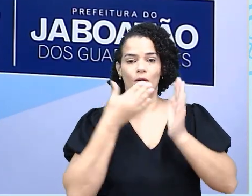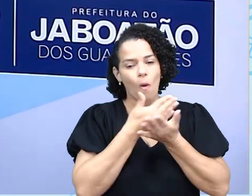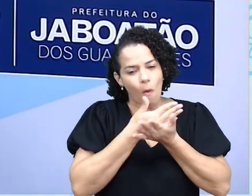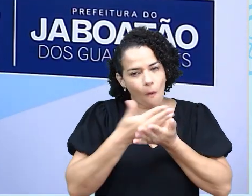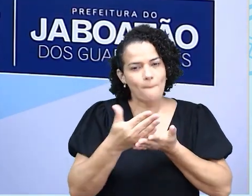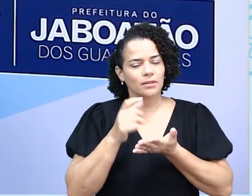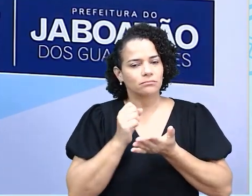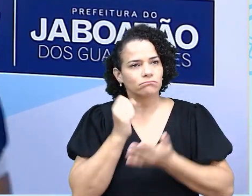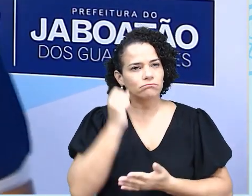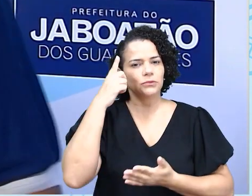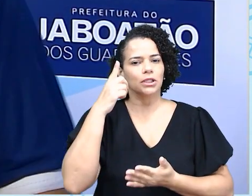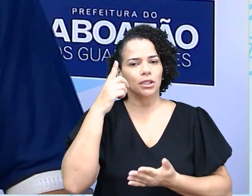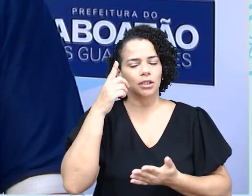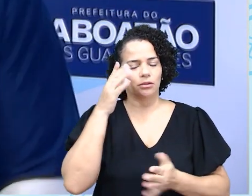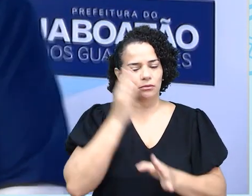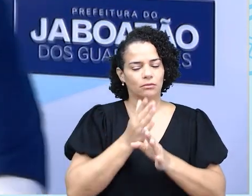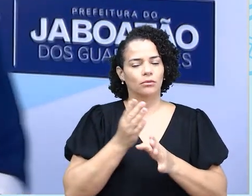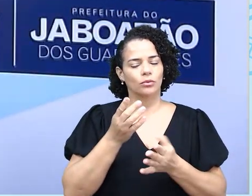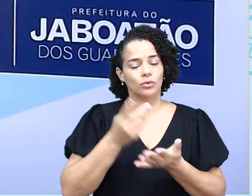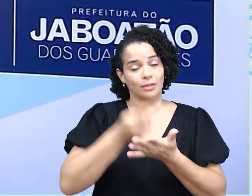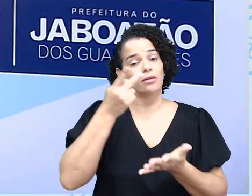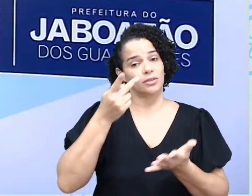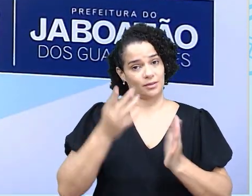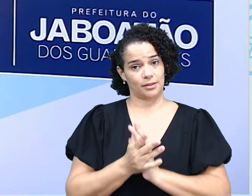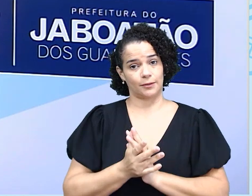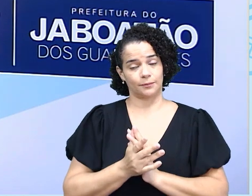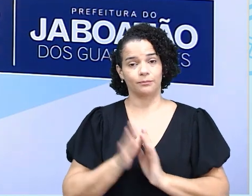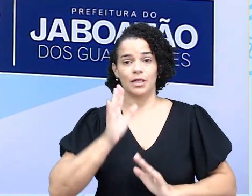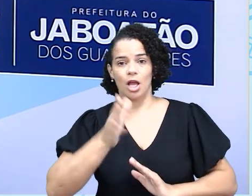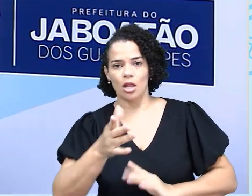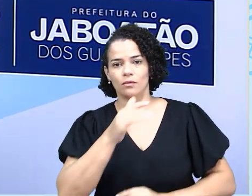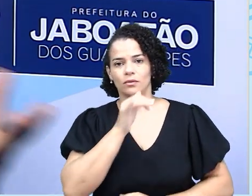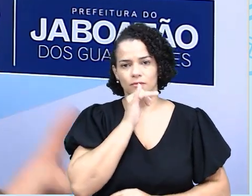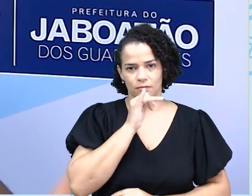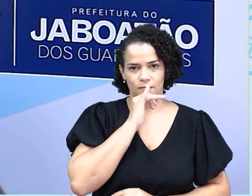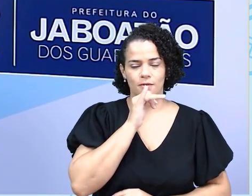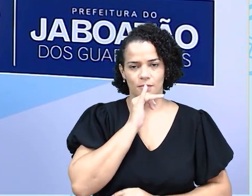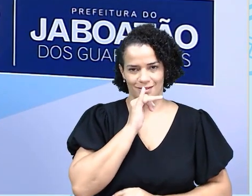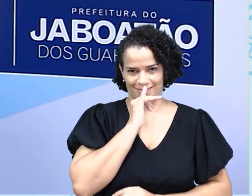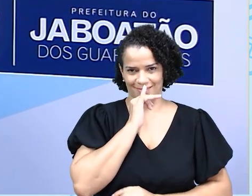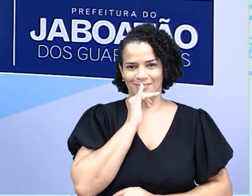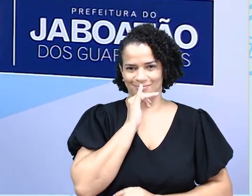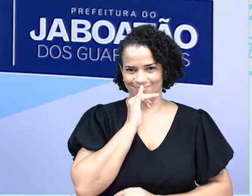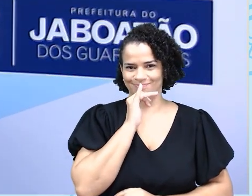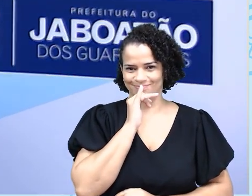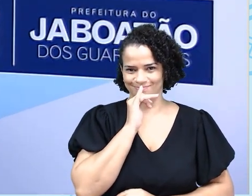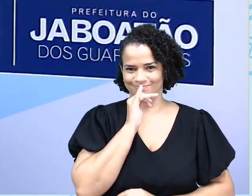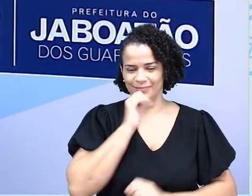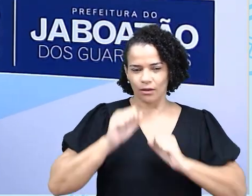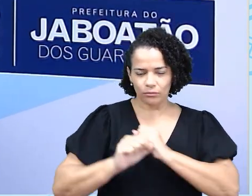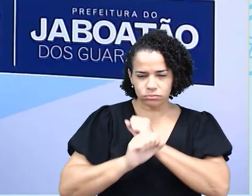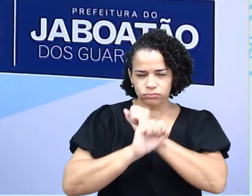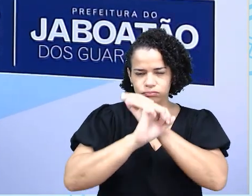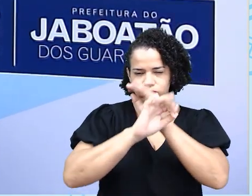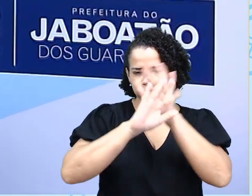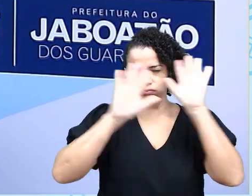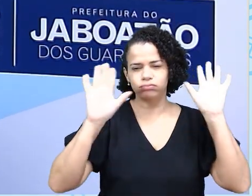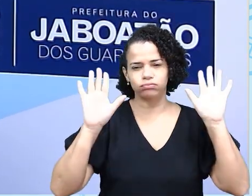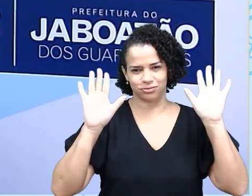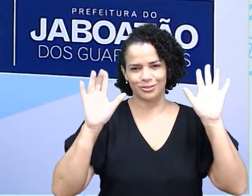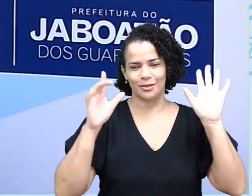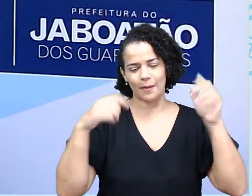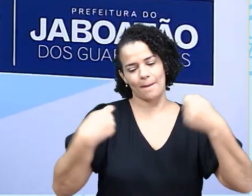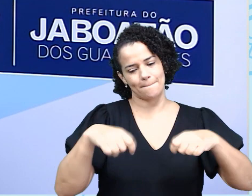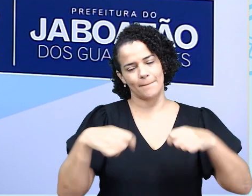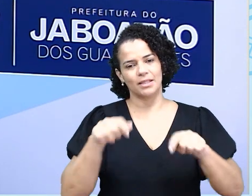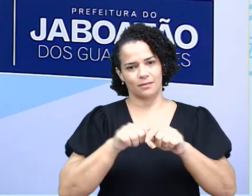ter ideia daquilo que está acontecendo. Quando a gente vai para o exemplo, a gente já tem clareado o que a gente precisa fazer.